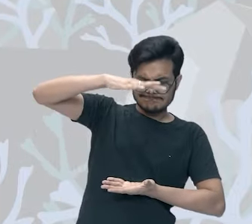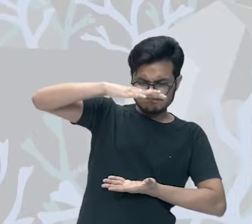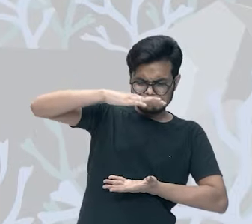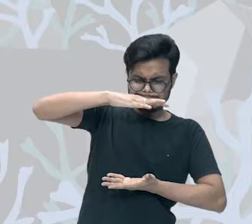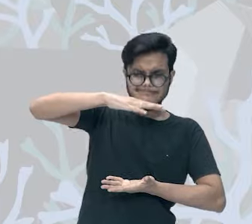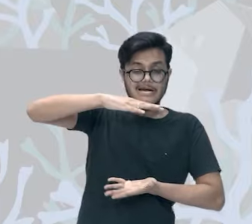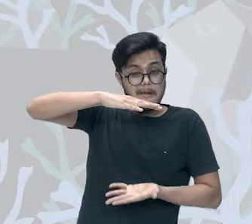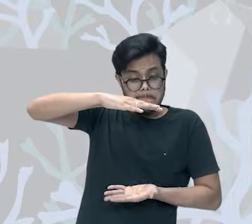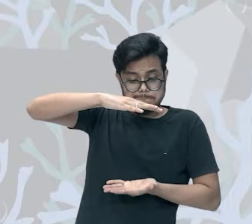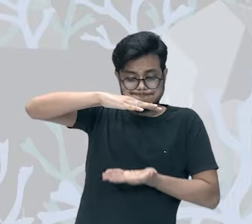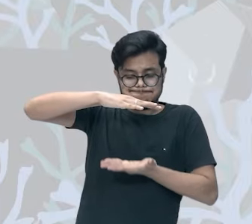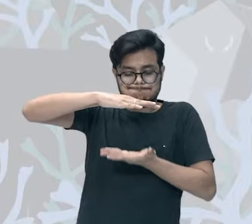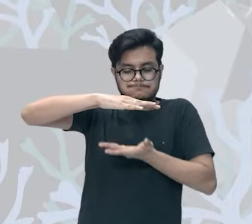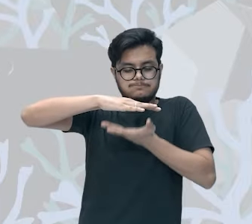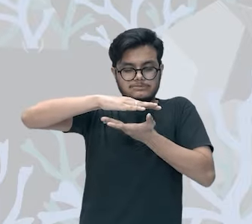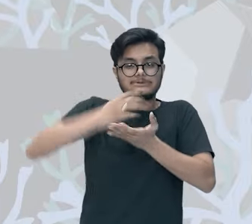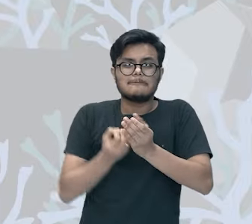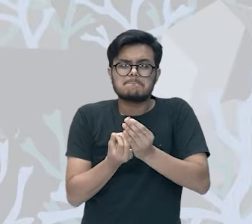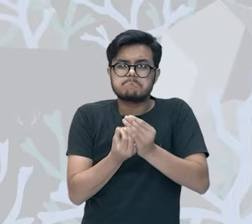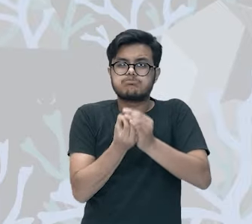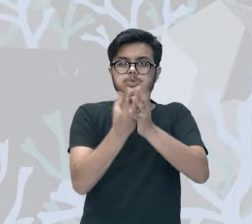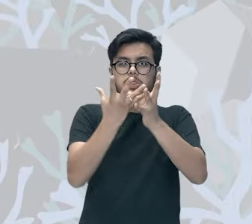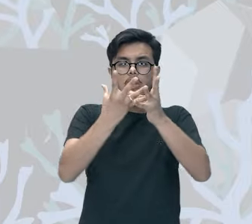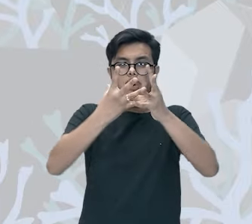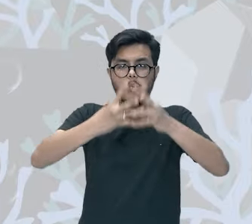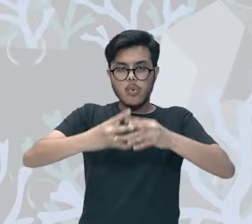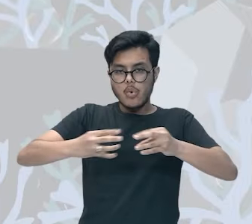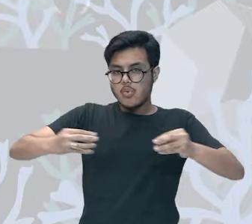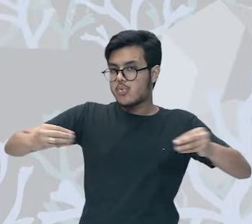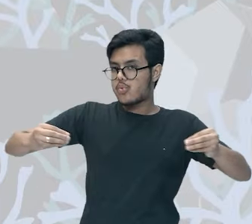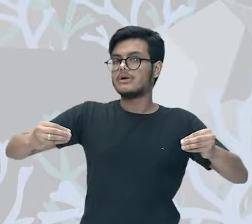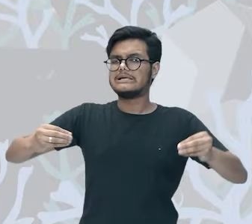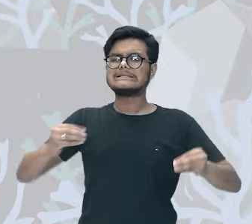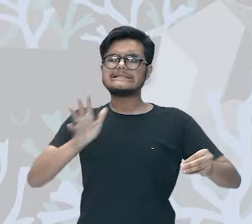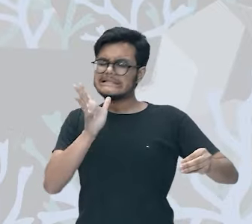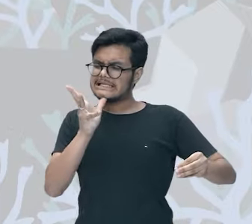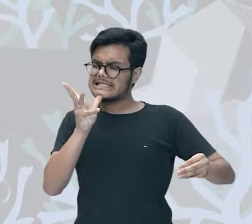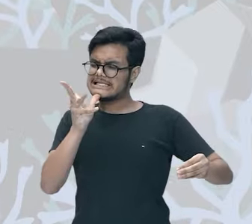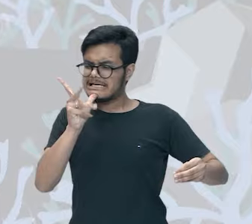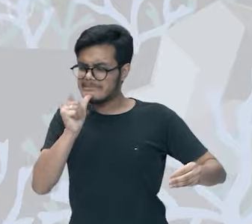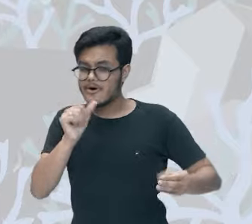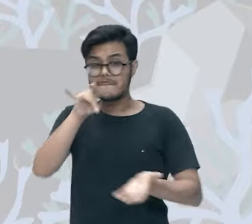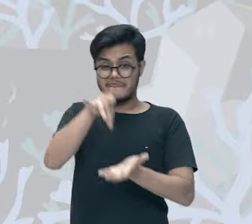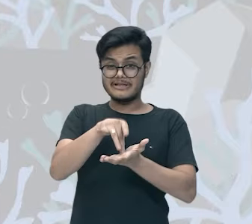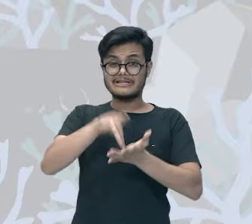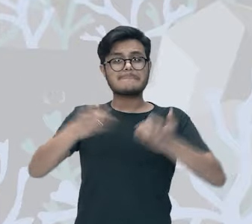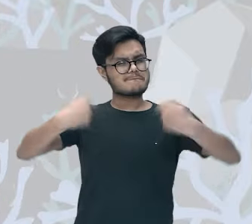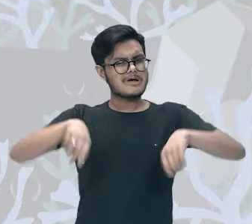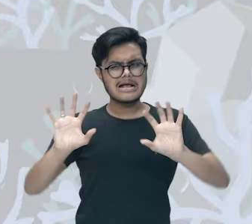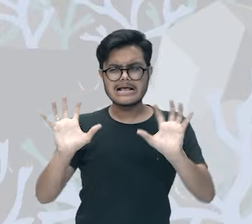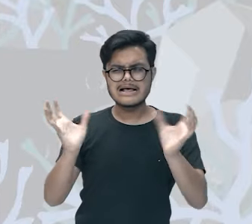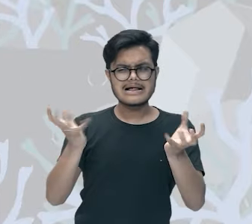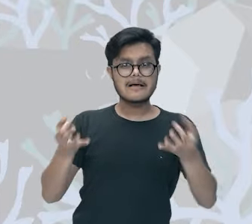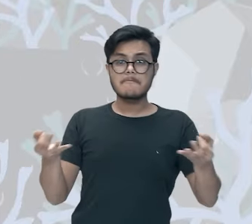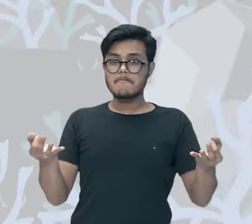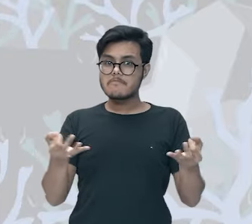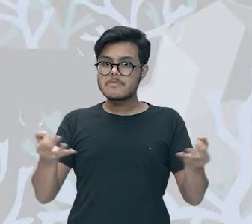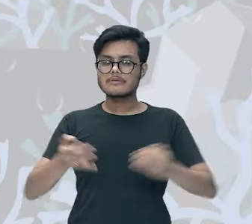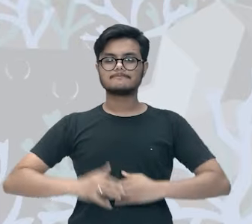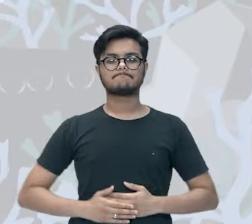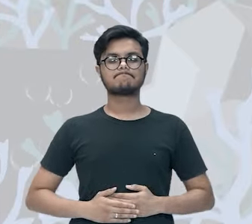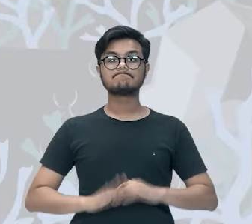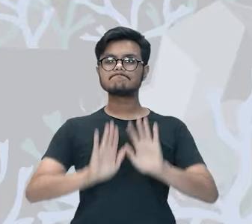fitoplânctons se transformam em petróleo, num processo demorado e em condições especiais. É importante destacar